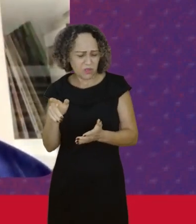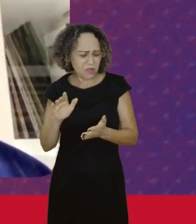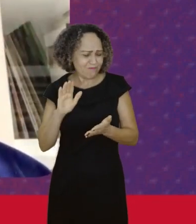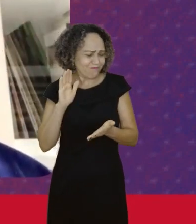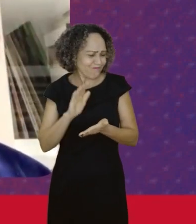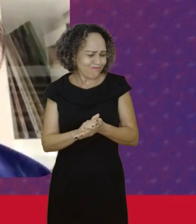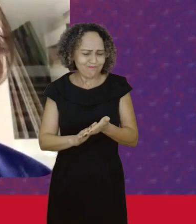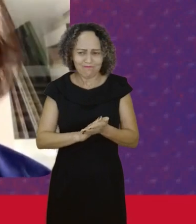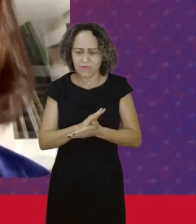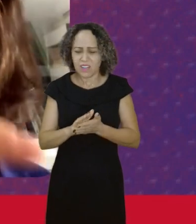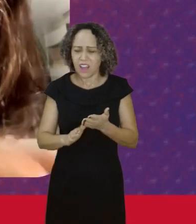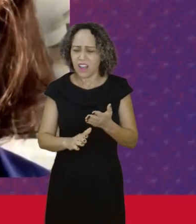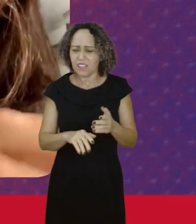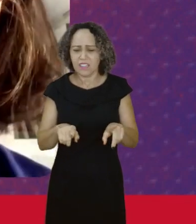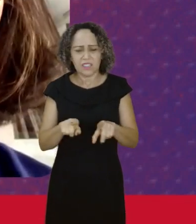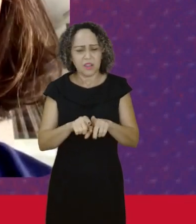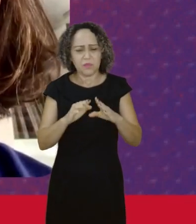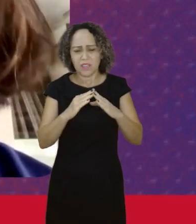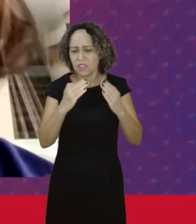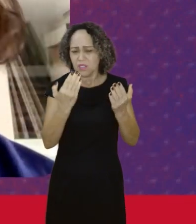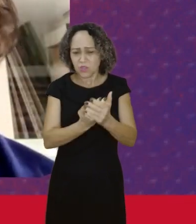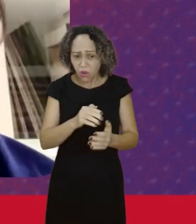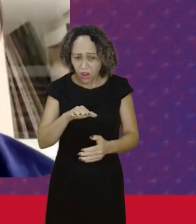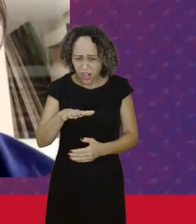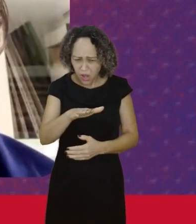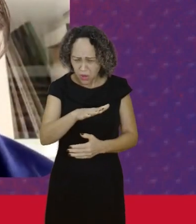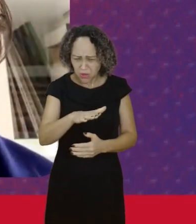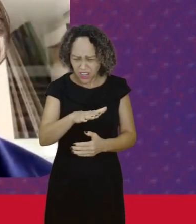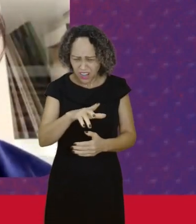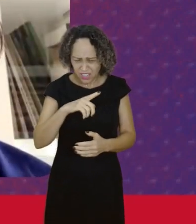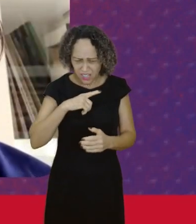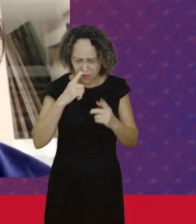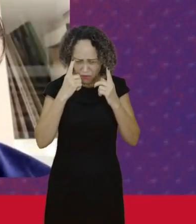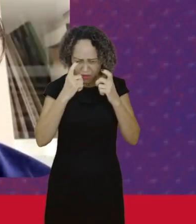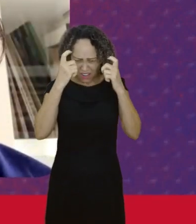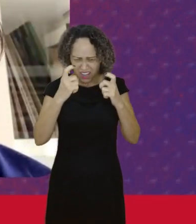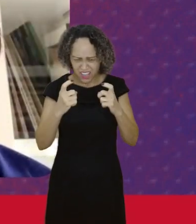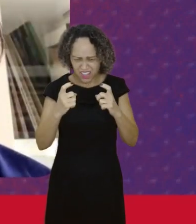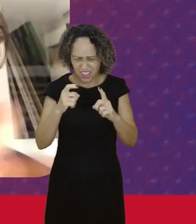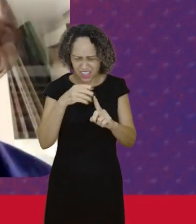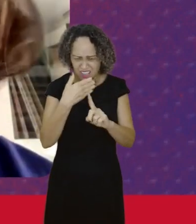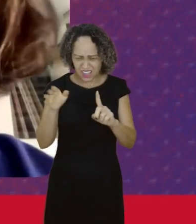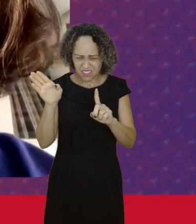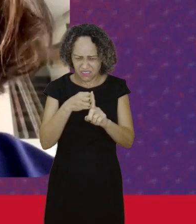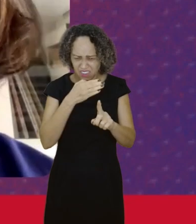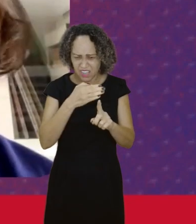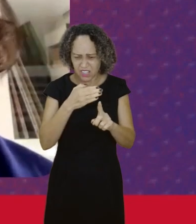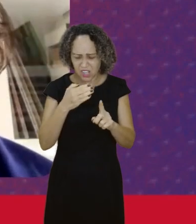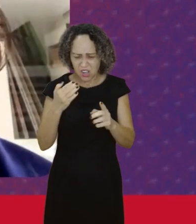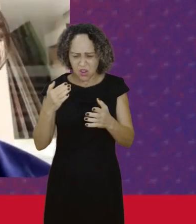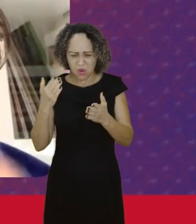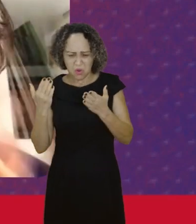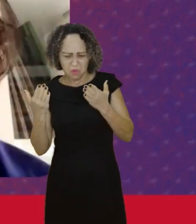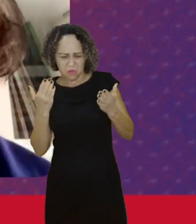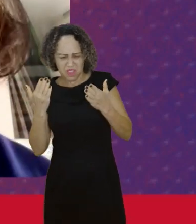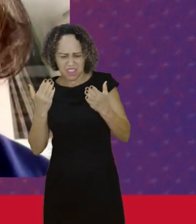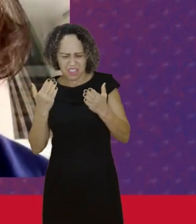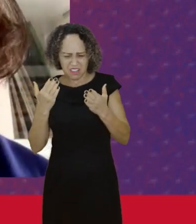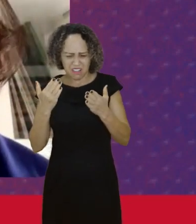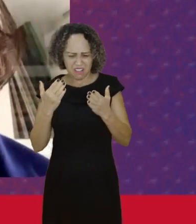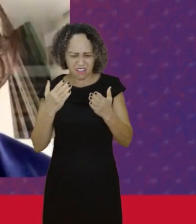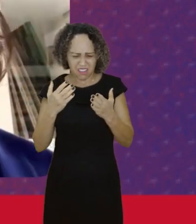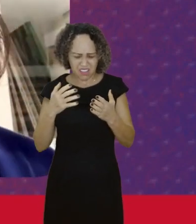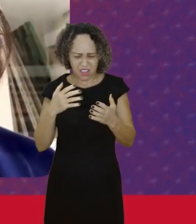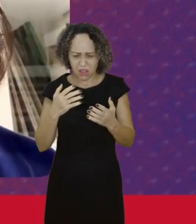é lugar para nenhuma forma de violência, nem física, nem psicológica, nem